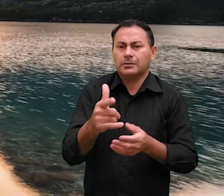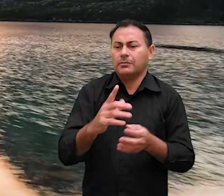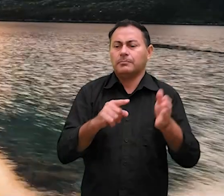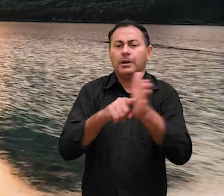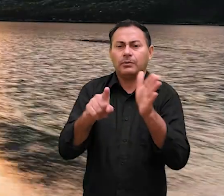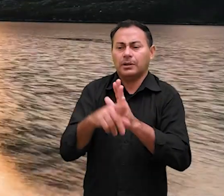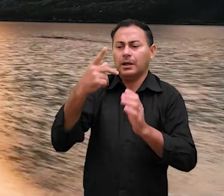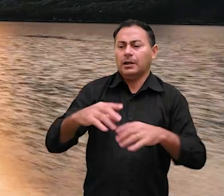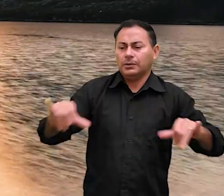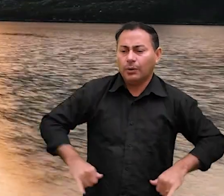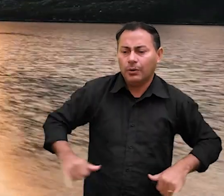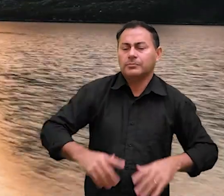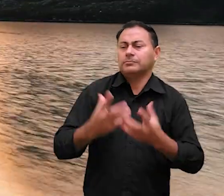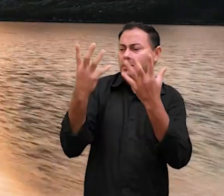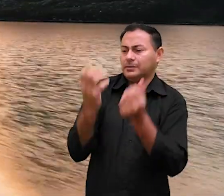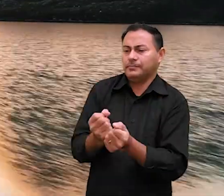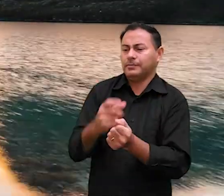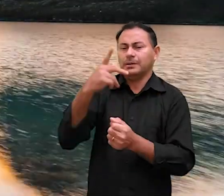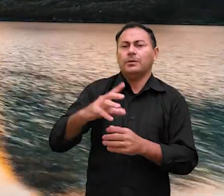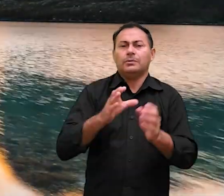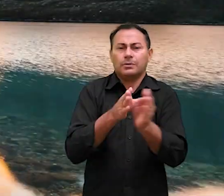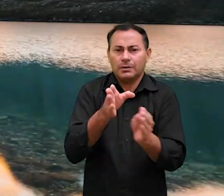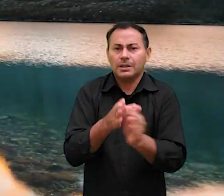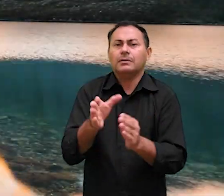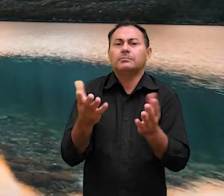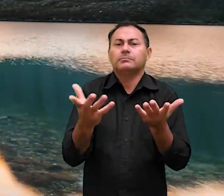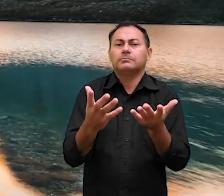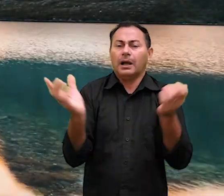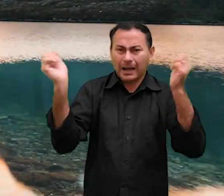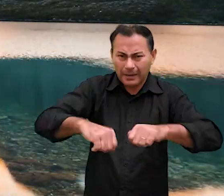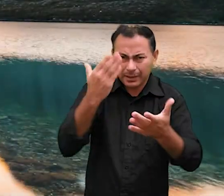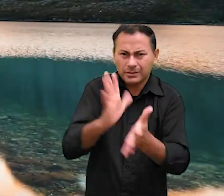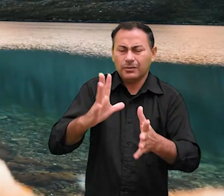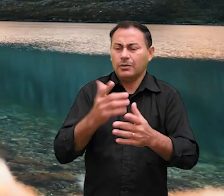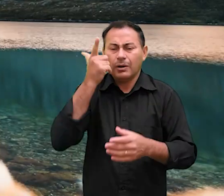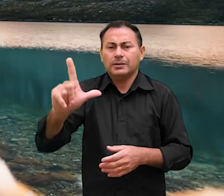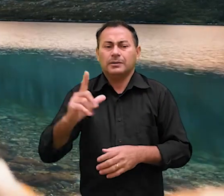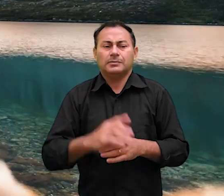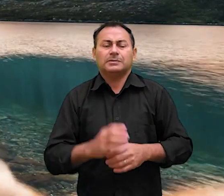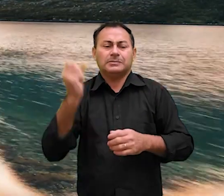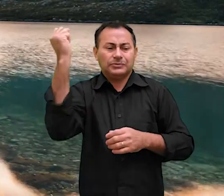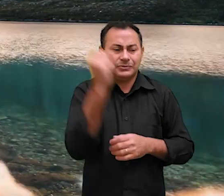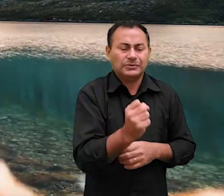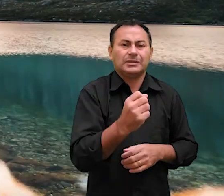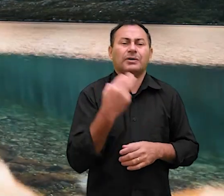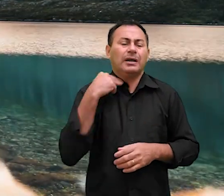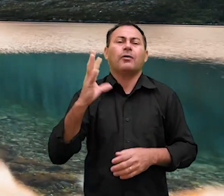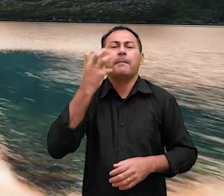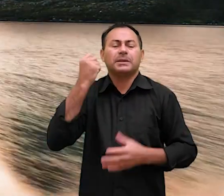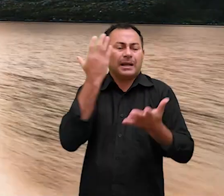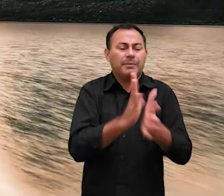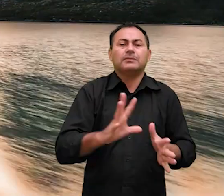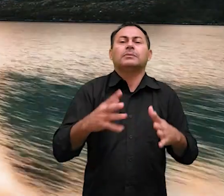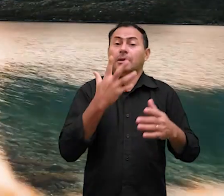não perguntadas suas dores, desconsiderados os seus conselhos, acabando com seus ganhos e martirizando suas